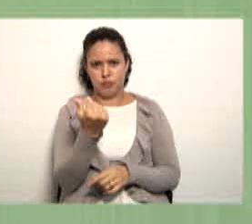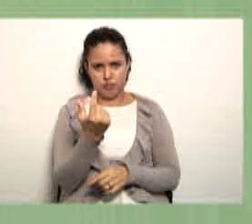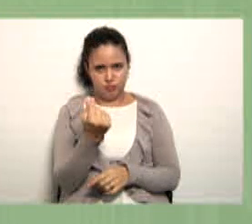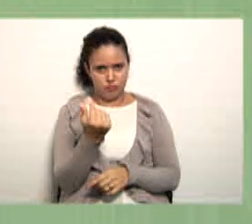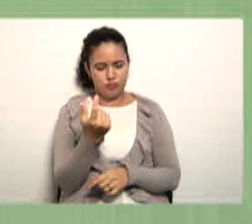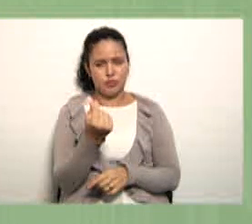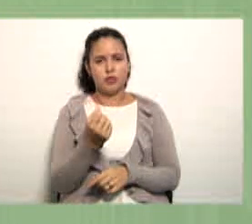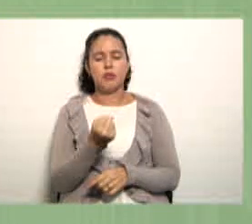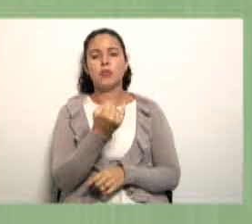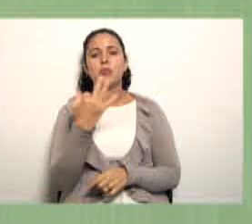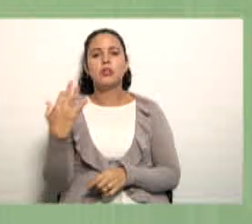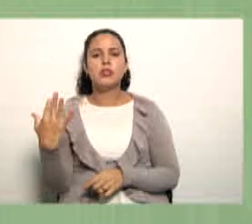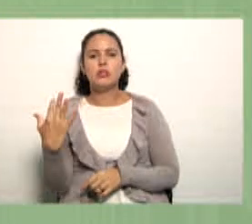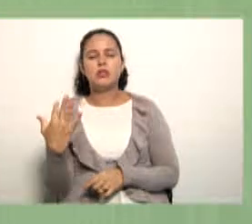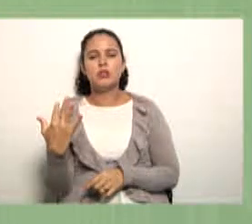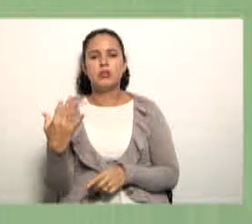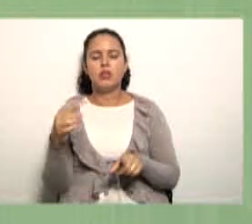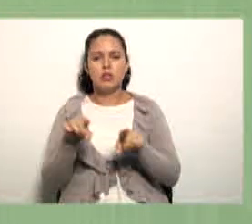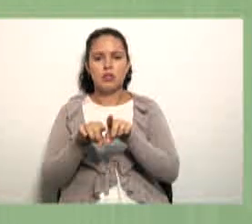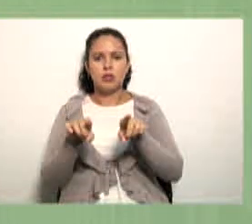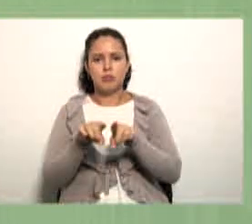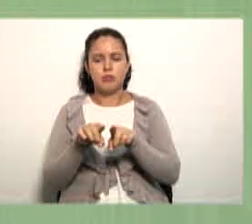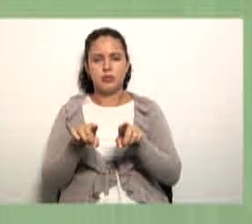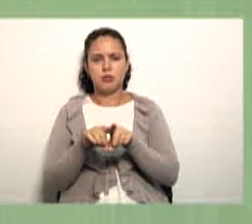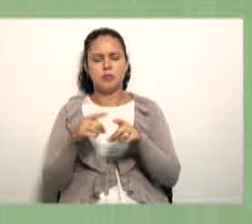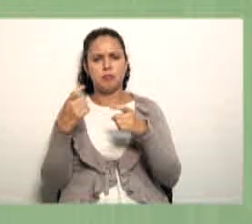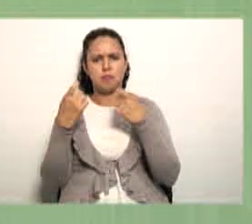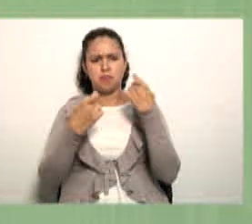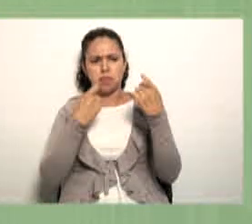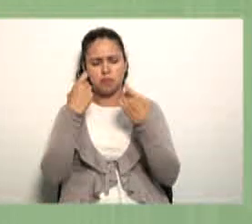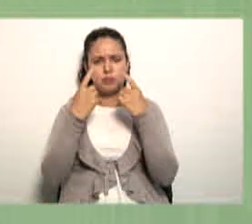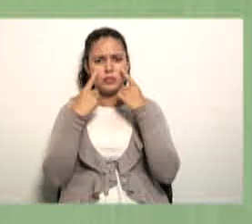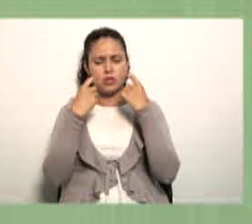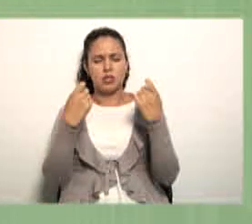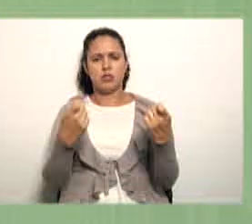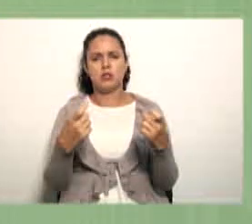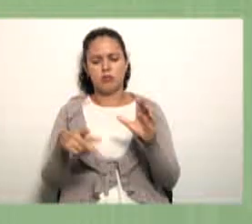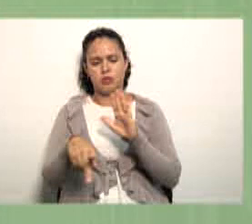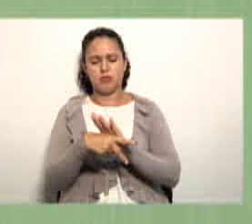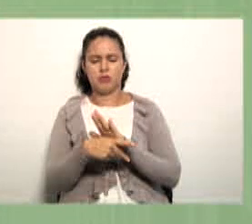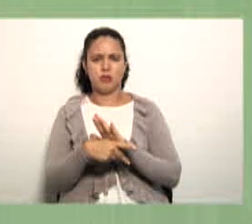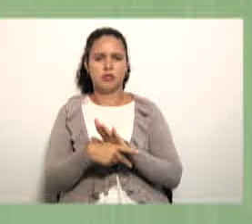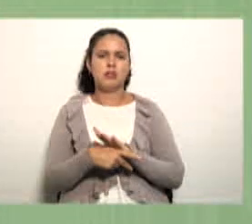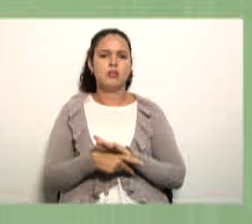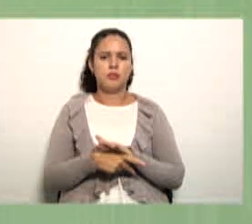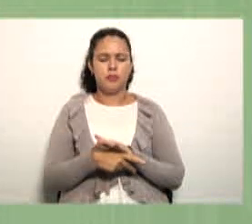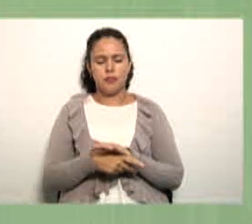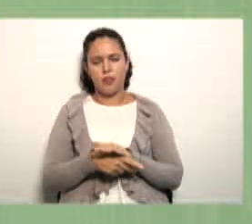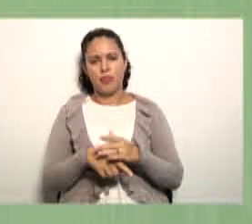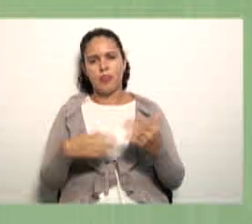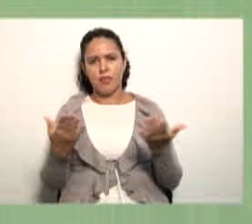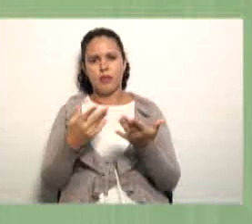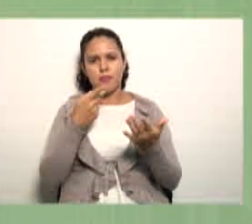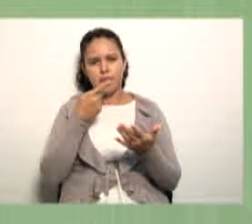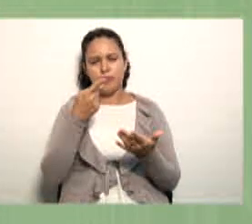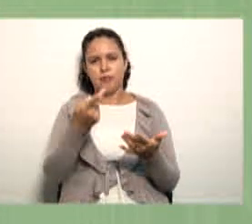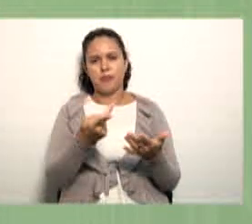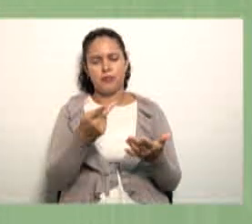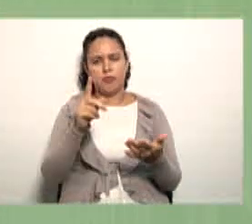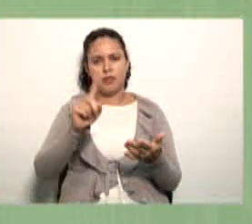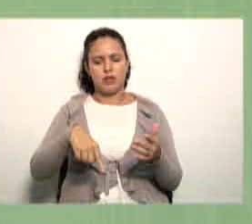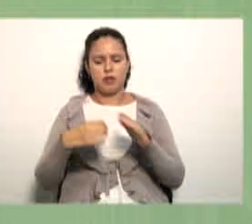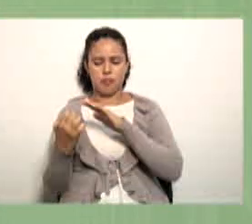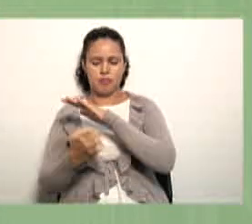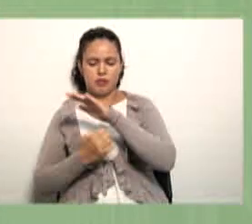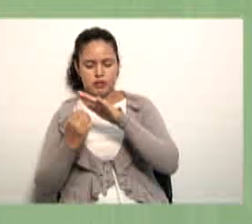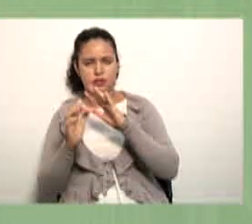aqui principalmente de empresas e famílias. Então, estamos falando de empresas e famílias que, por meio da sua